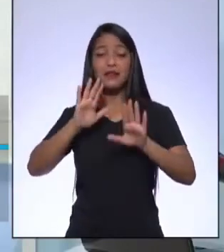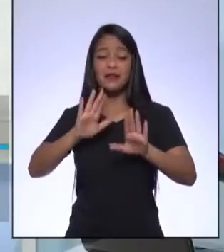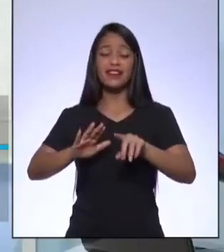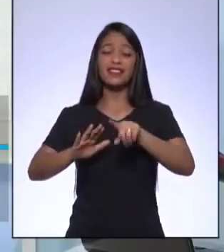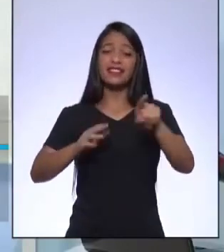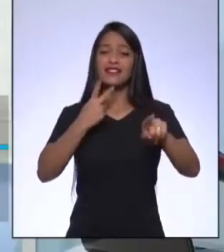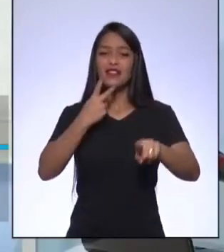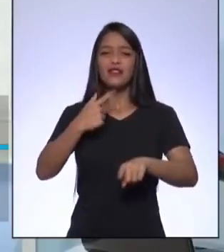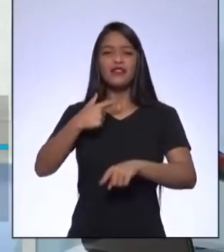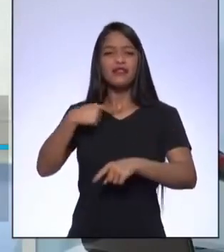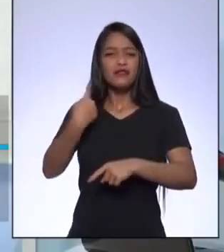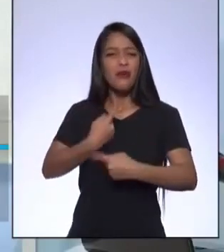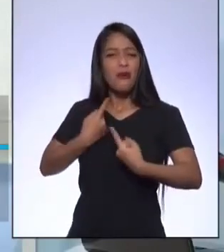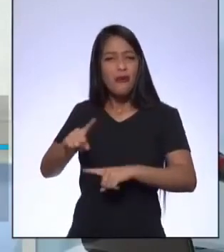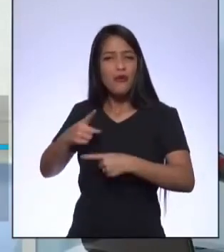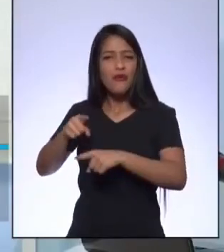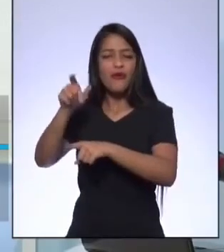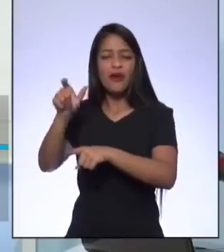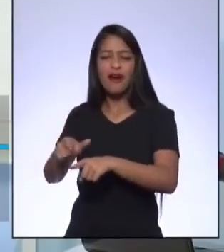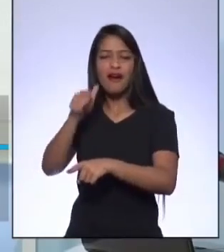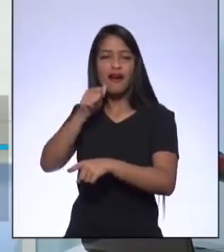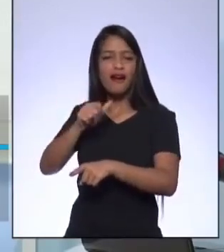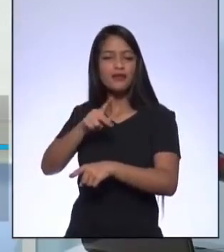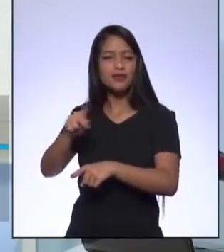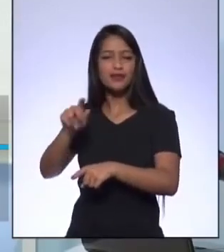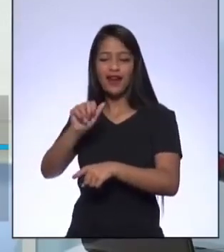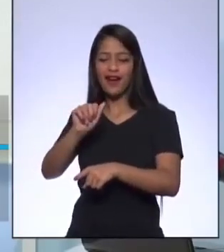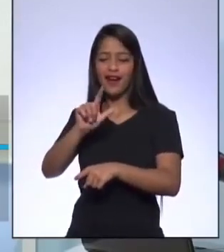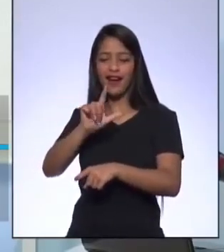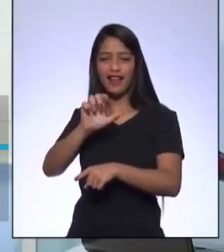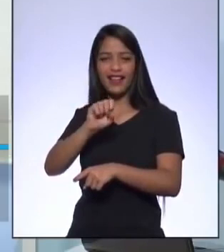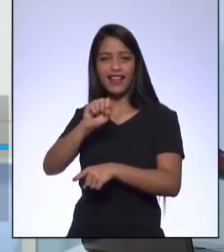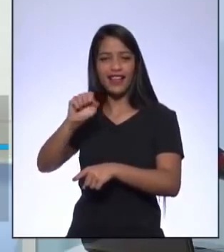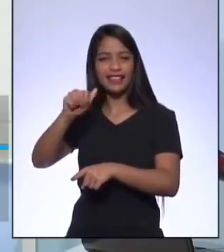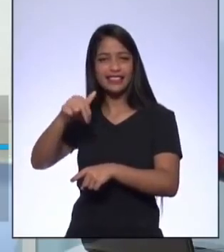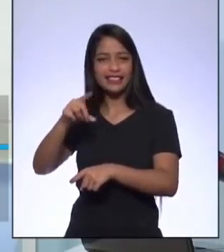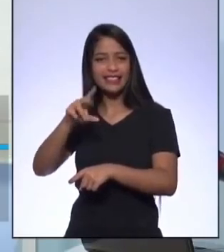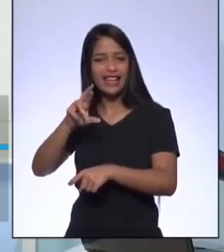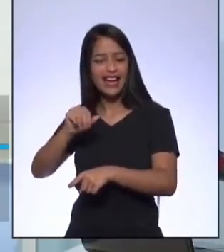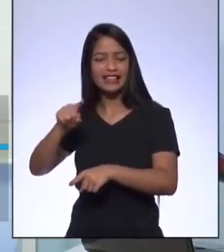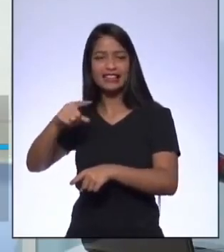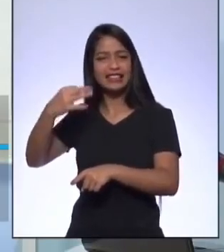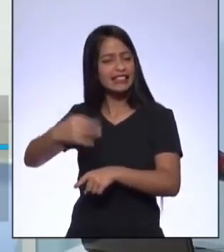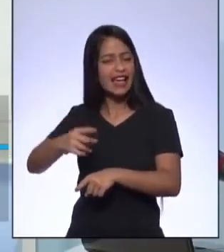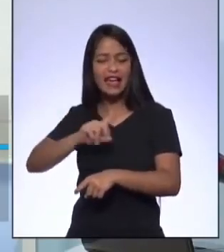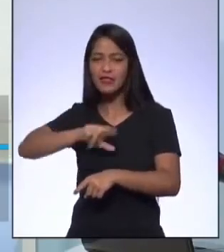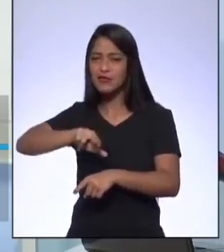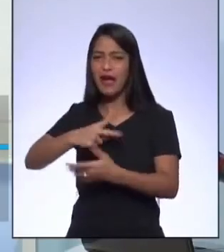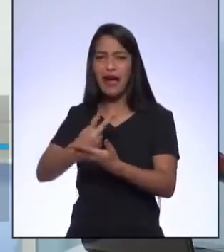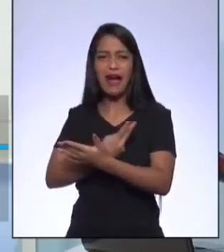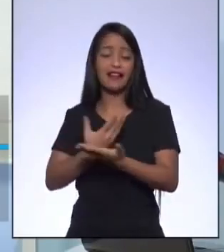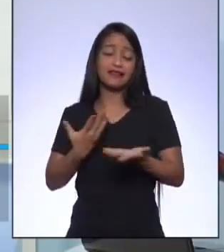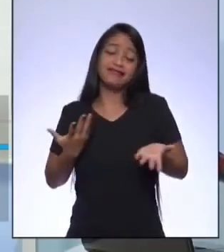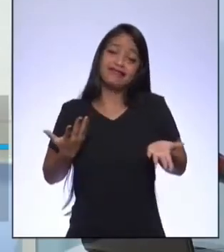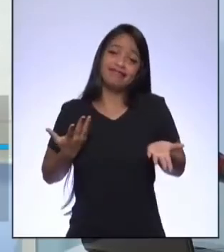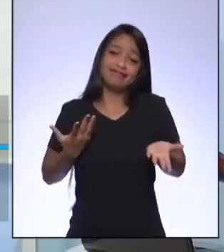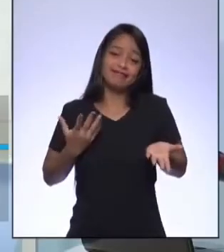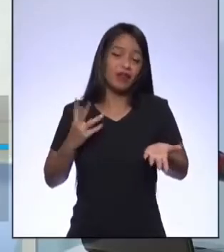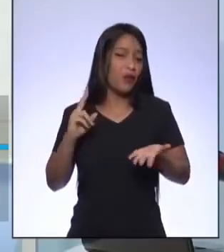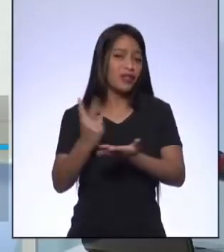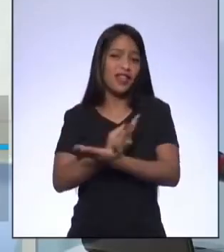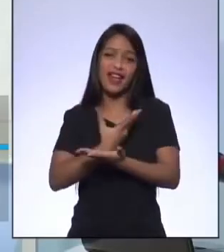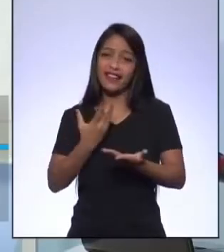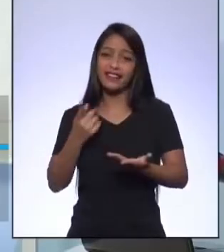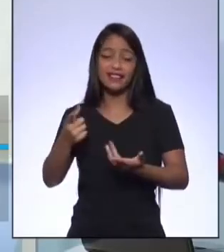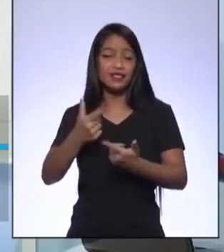professora Alessandra, que aquilo não era certo e tal. Gente, foi simplesmente um acaso. Ela ainda deu sorte. A possibilidade de ela acertar algum